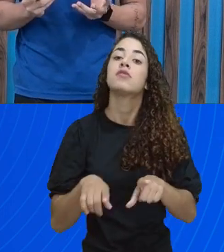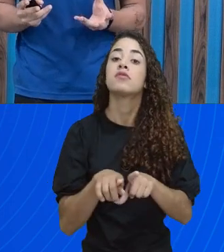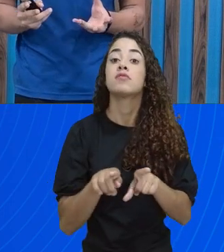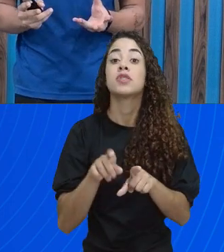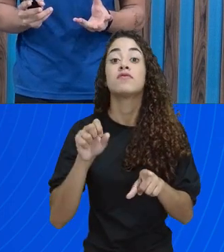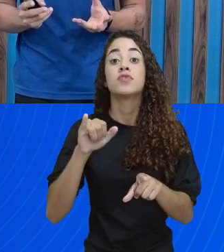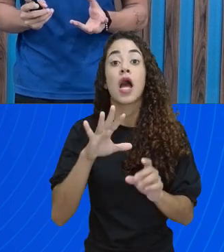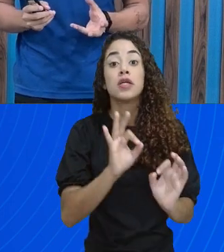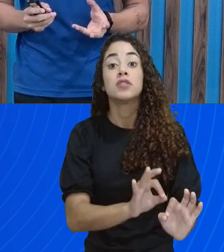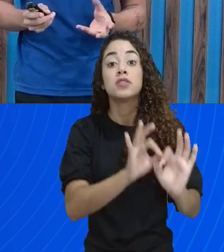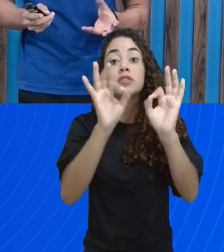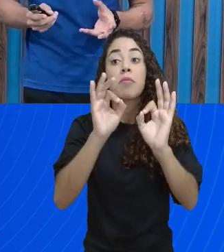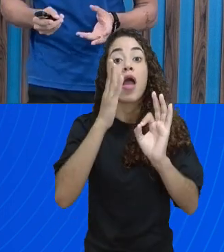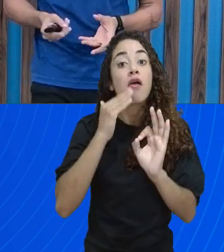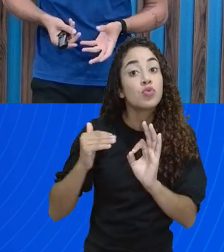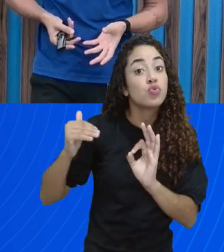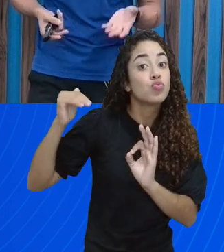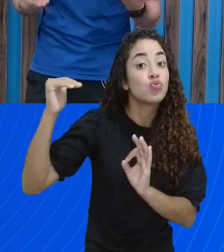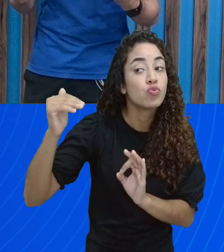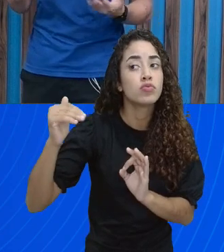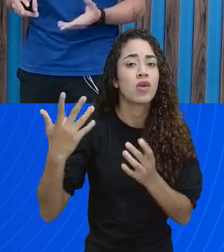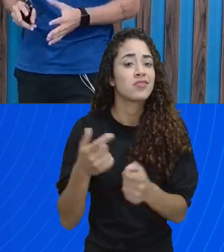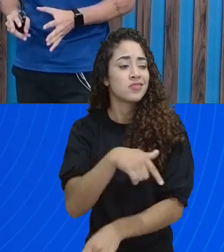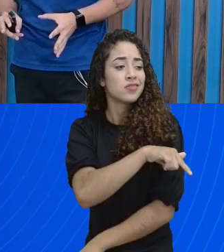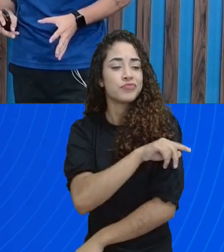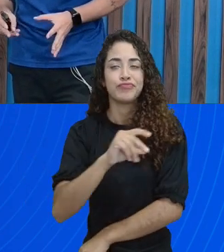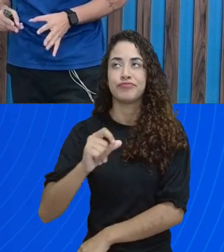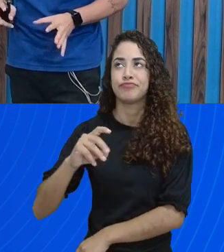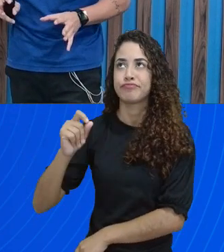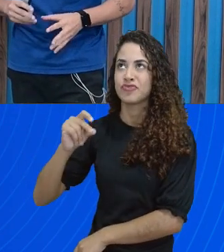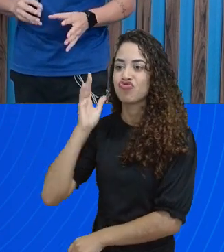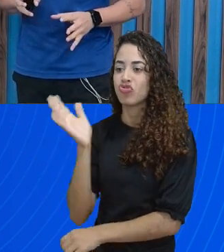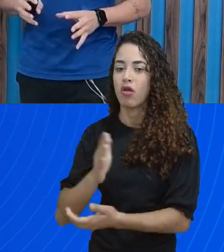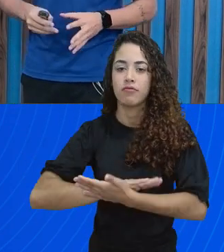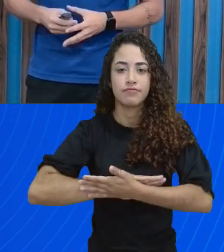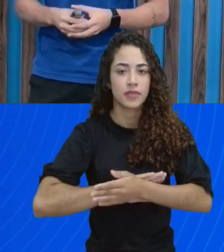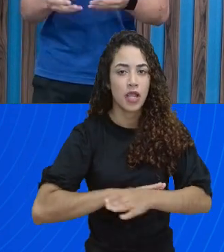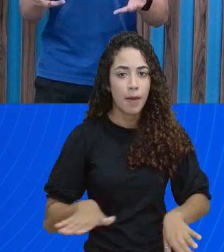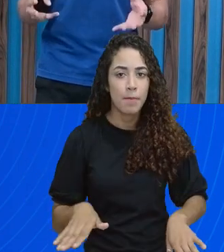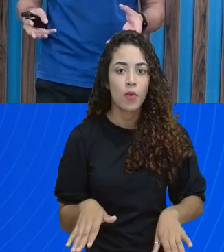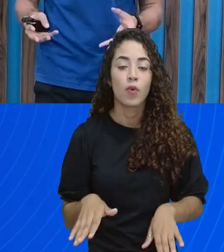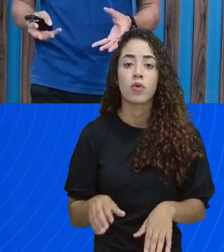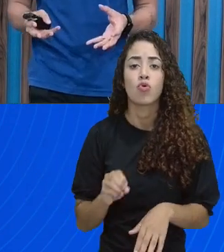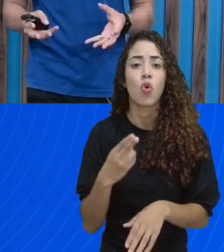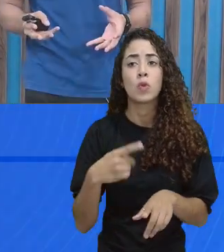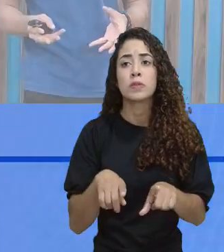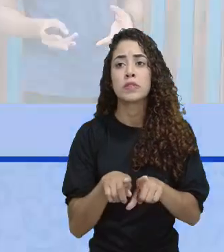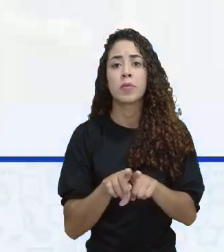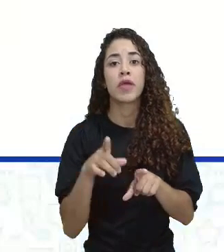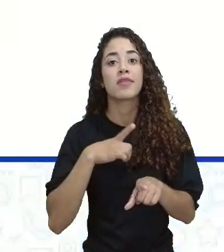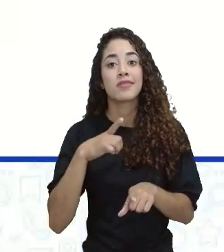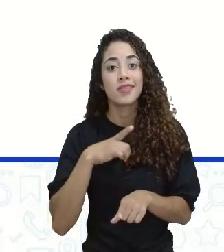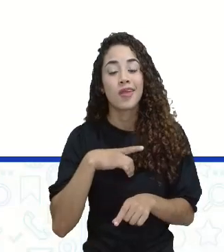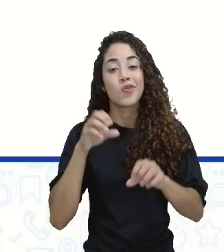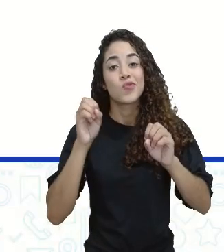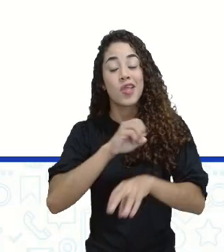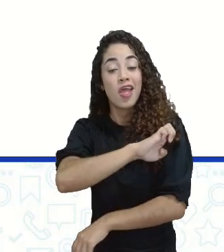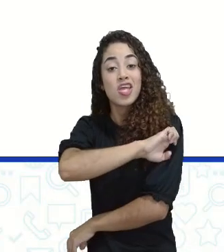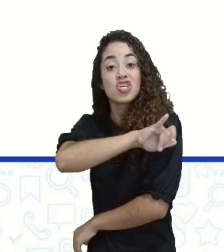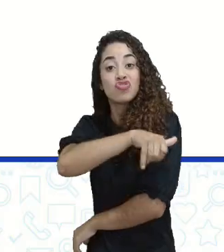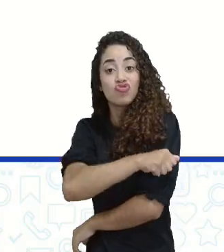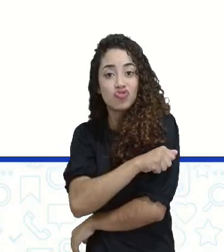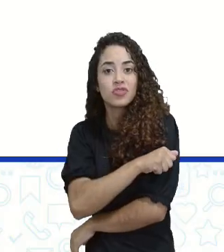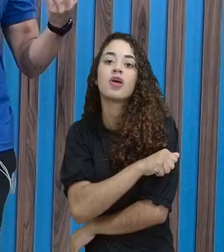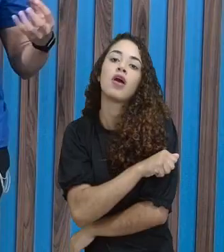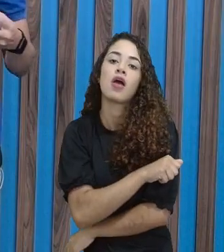e é adulto, está dizendo assim, ah, professor, 7º ano já passou faz tempo, né? Ou então, lá também tem a educação de jovens e adultos, que tem, né,